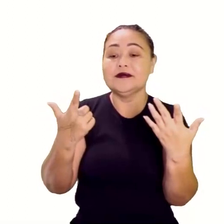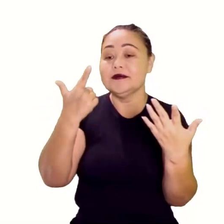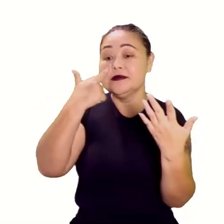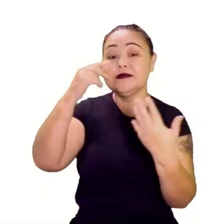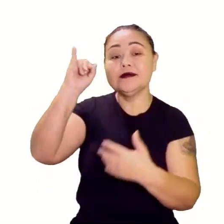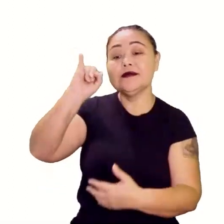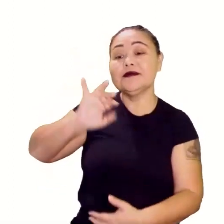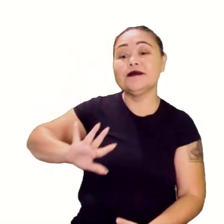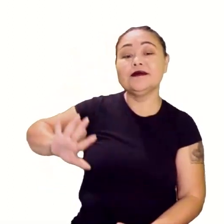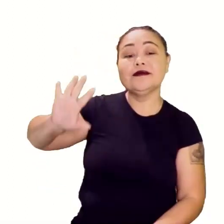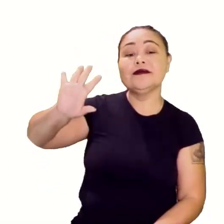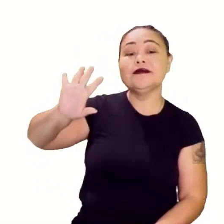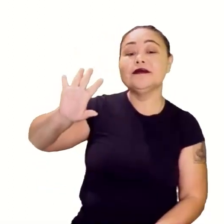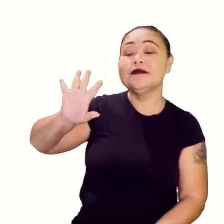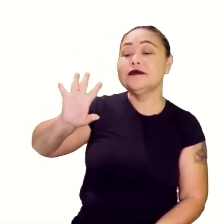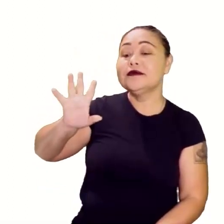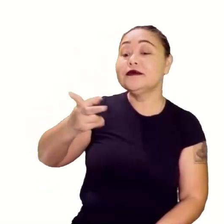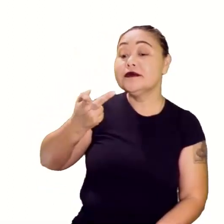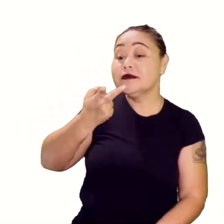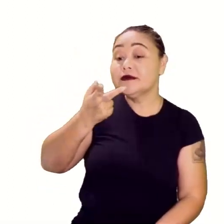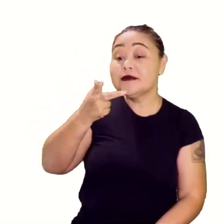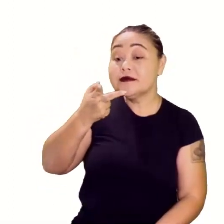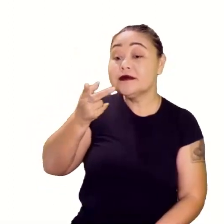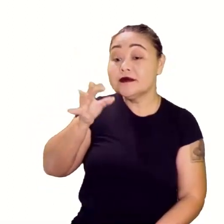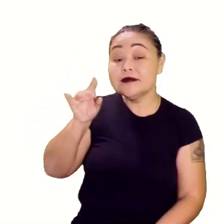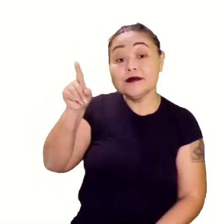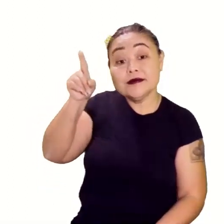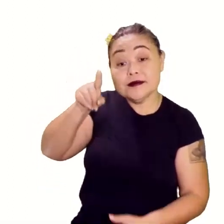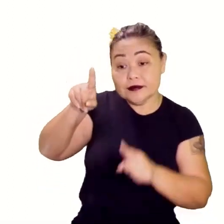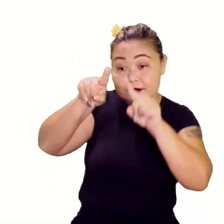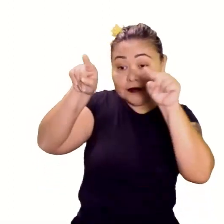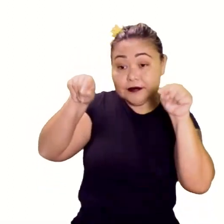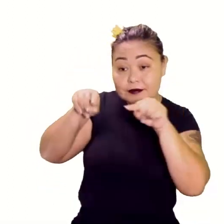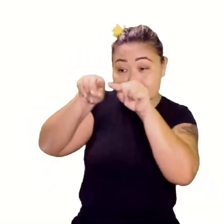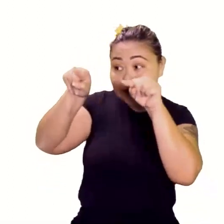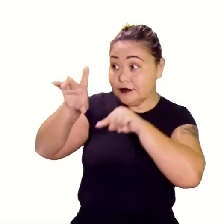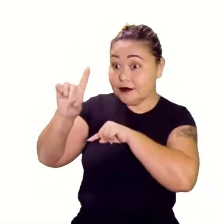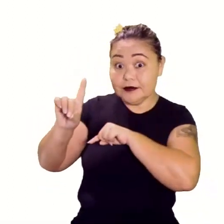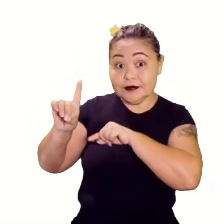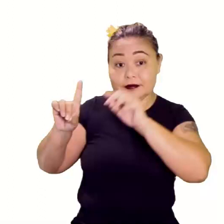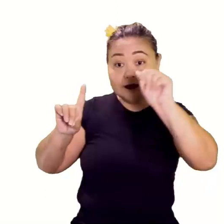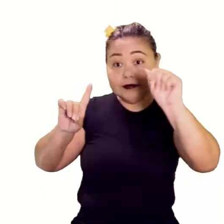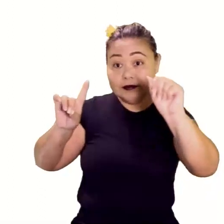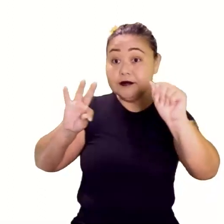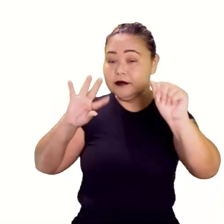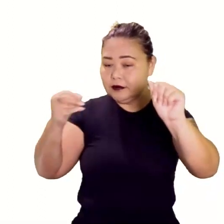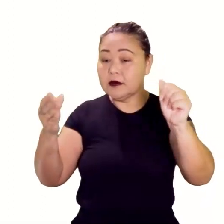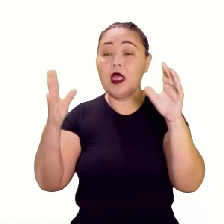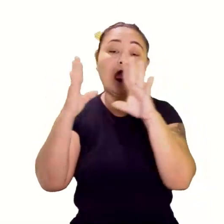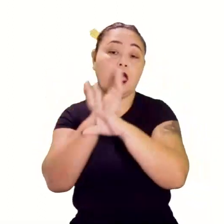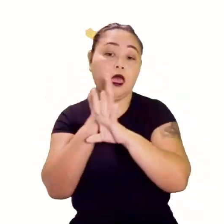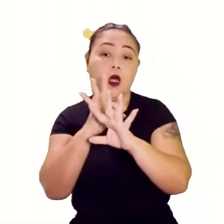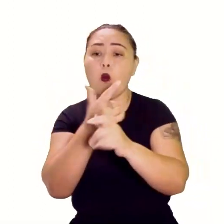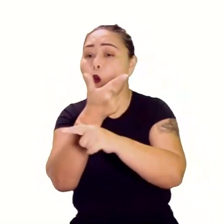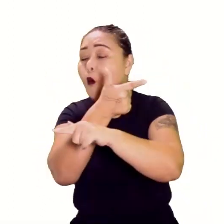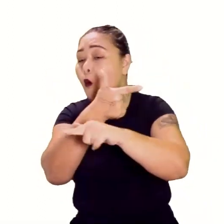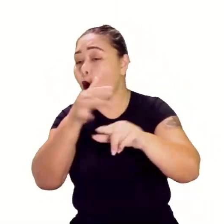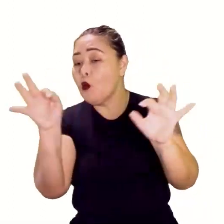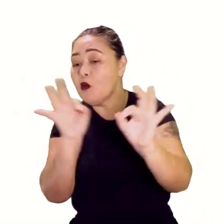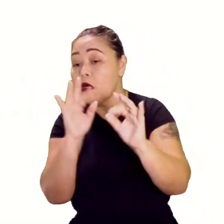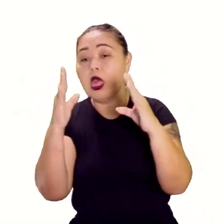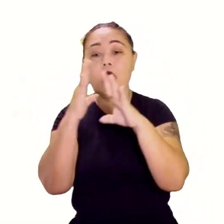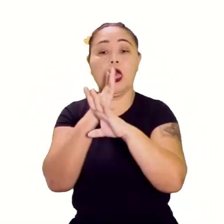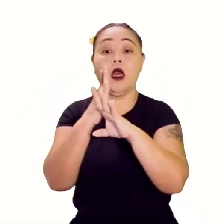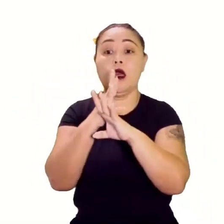Olha para a imagem e o que você pode afirmar aqui? Todo aluno é distraído, nenhum aluno